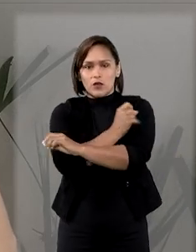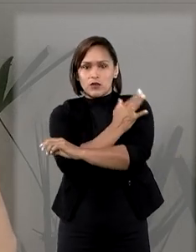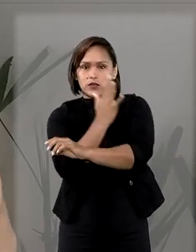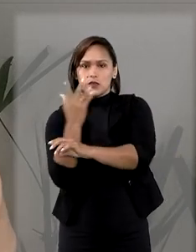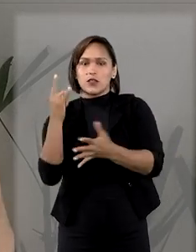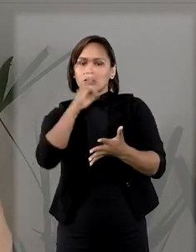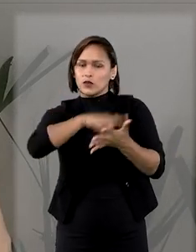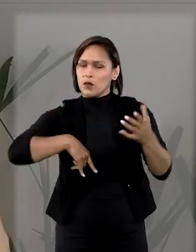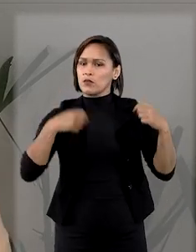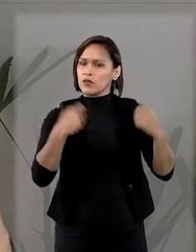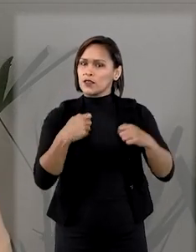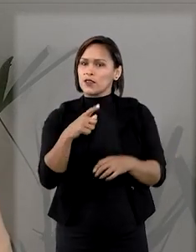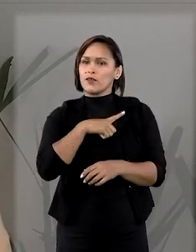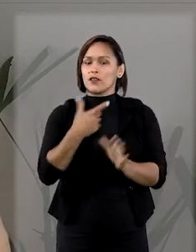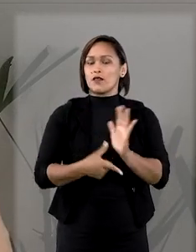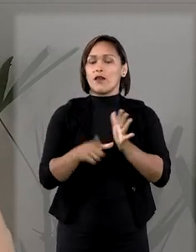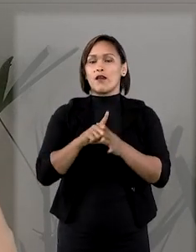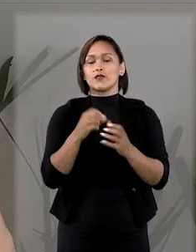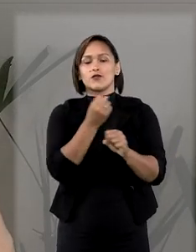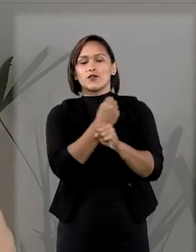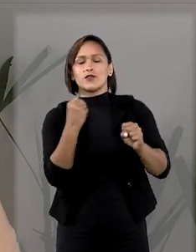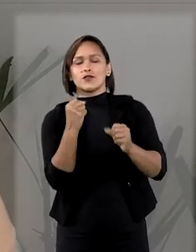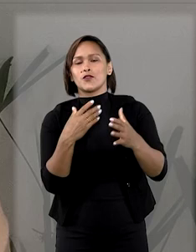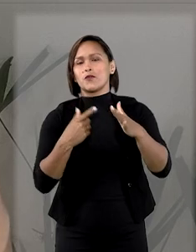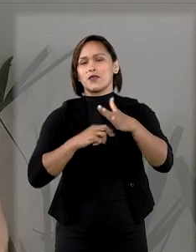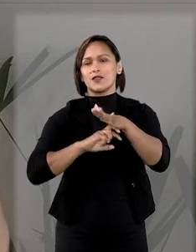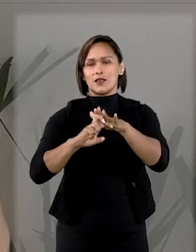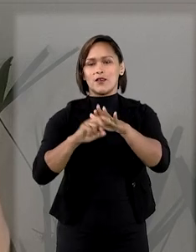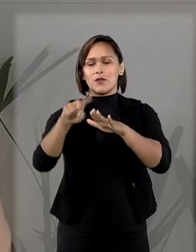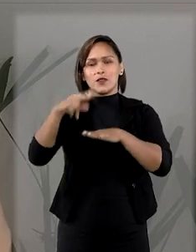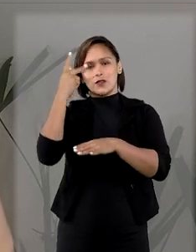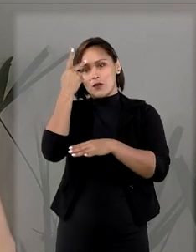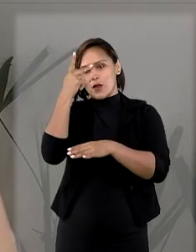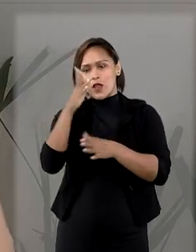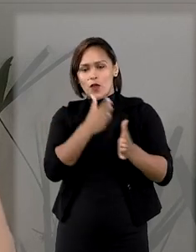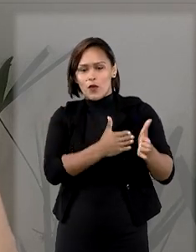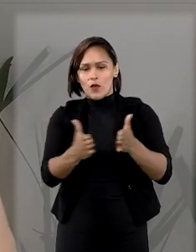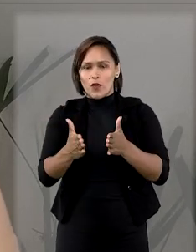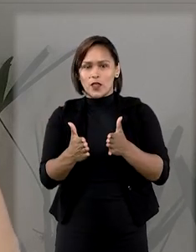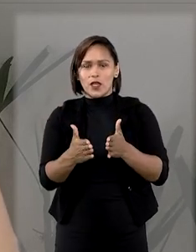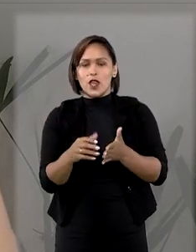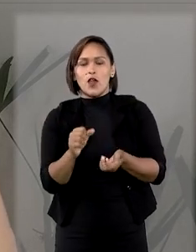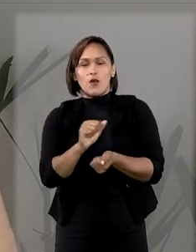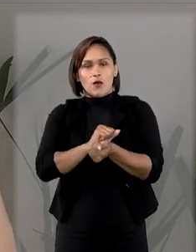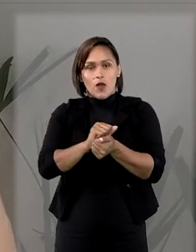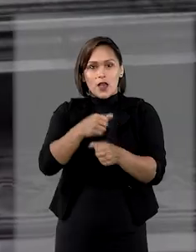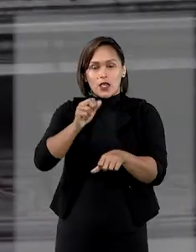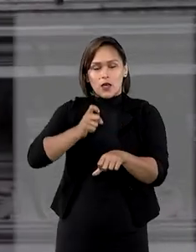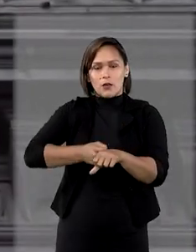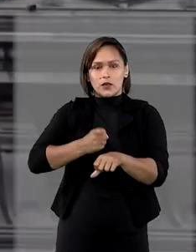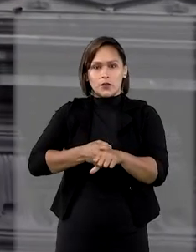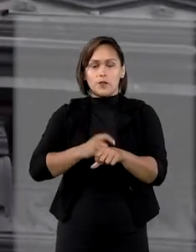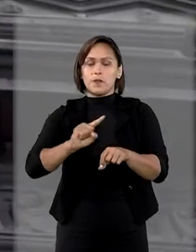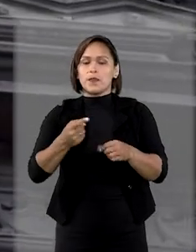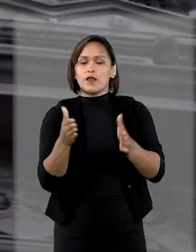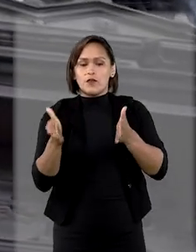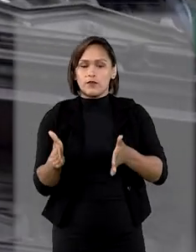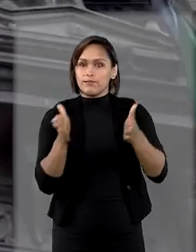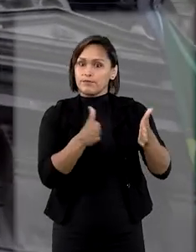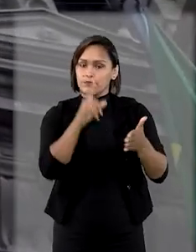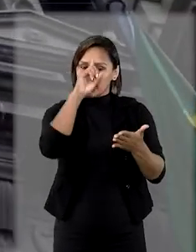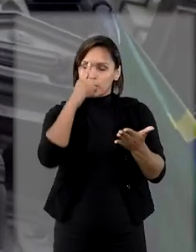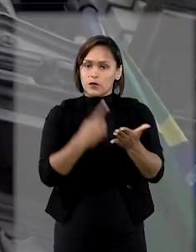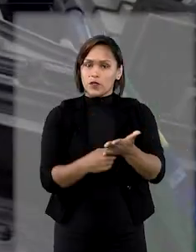ambientais concedidas para a expansão da linha 2 do metrô, a área conhecida como Complexo Rapadura. A decisão foi mantida